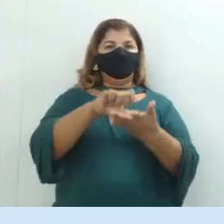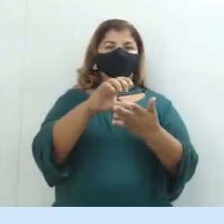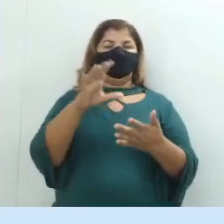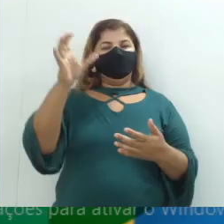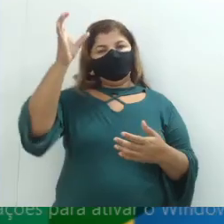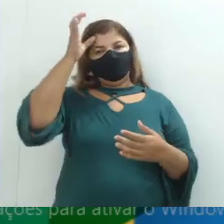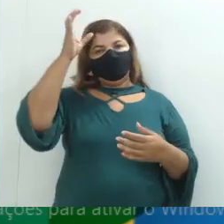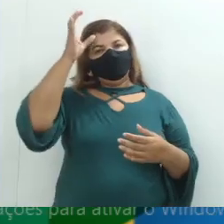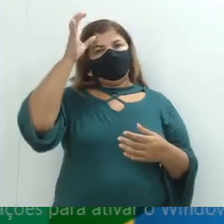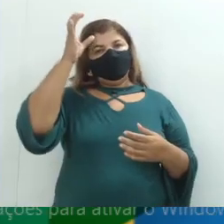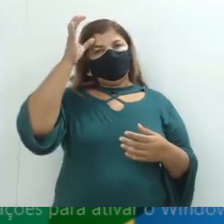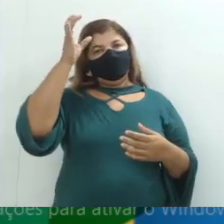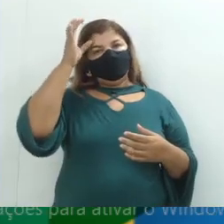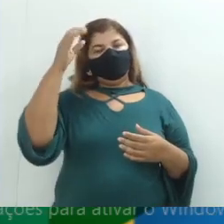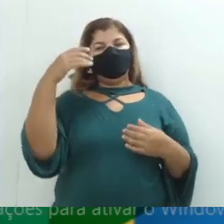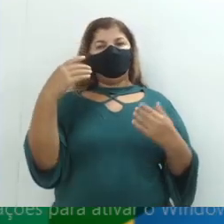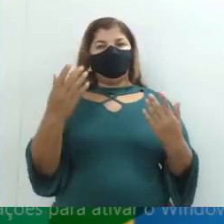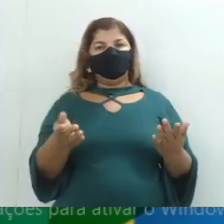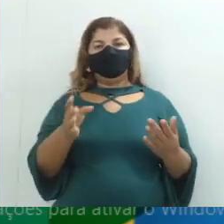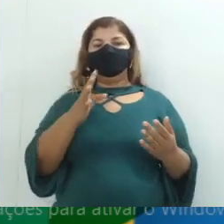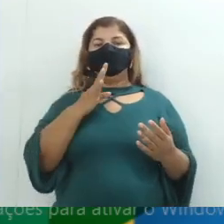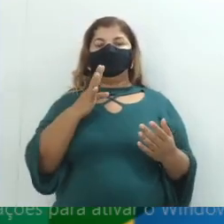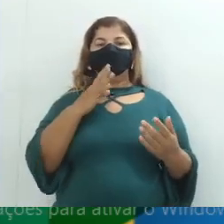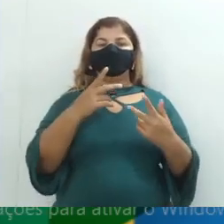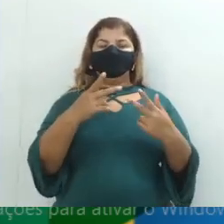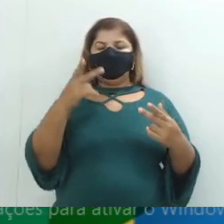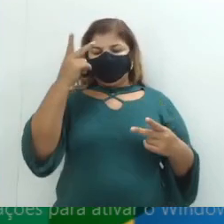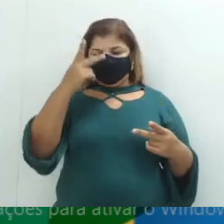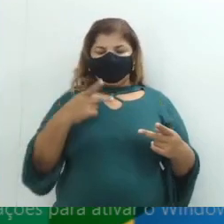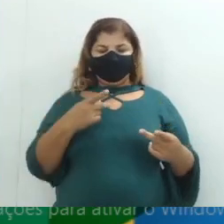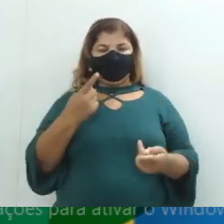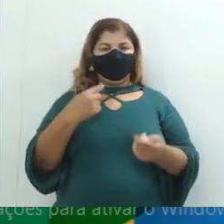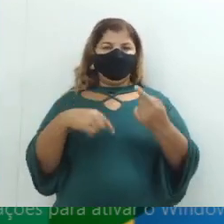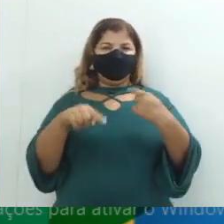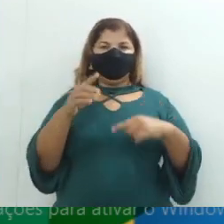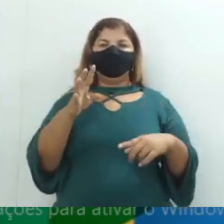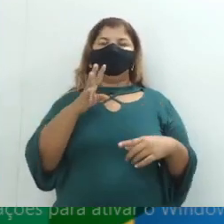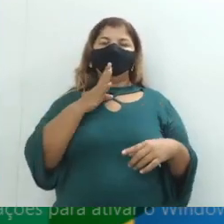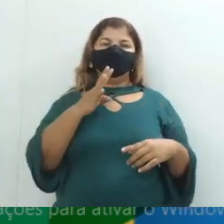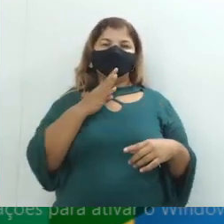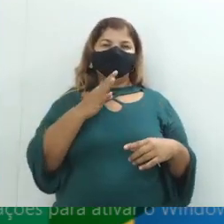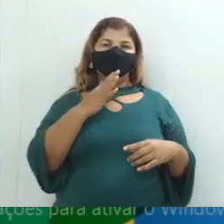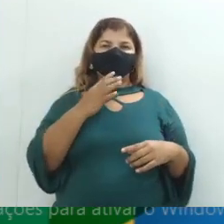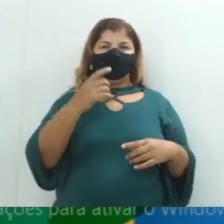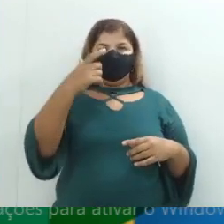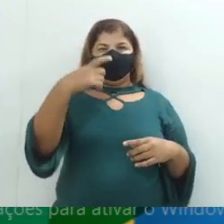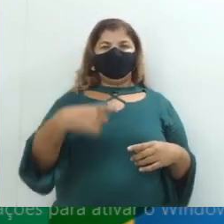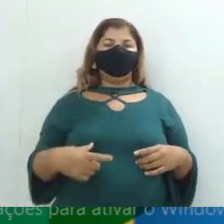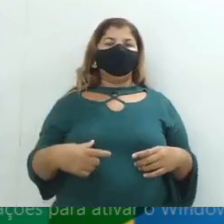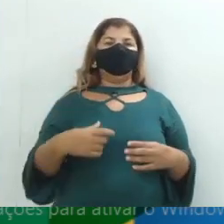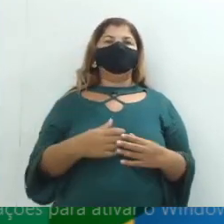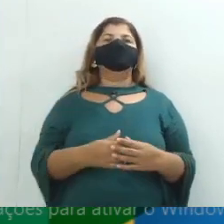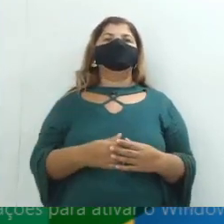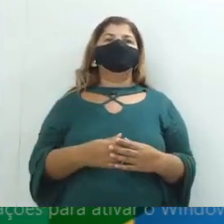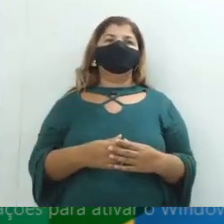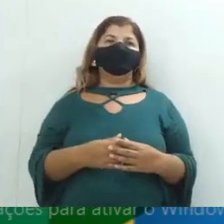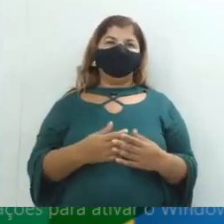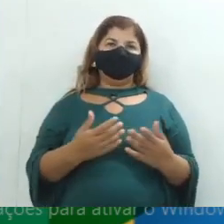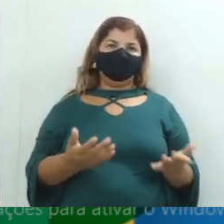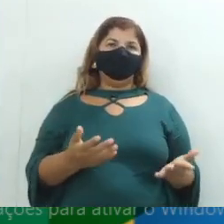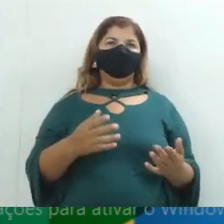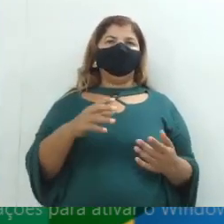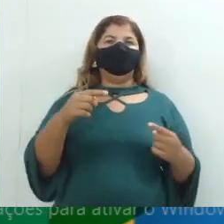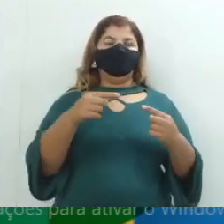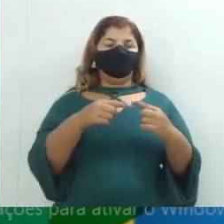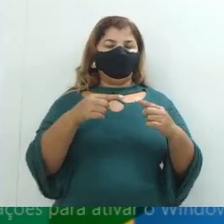conhecimento, né? Você vai conhecer as coisas a partir de si e conhecendo a si mesmo. Então, o Renascimento traz